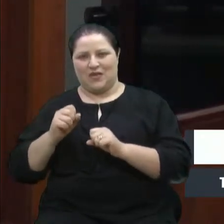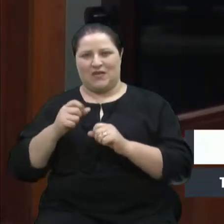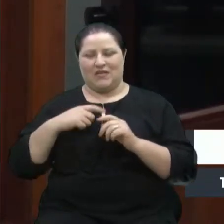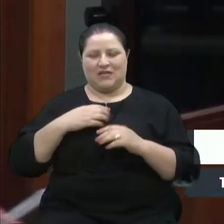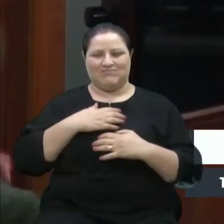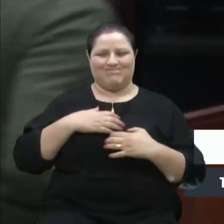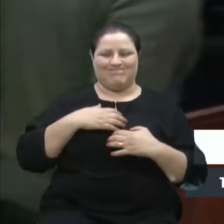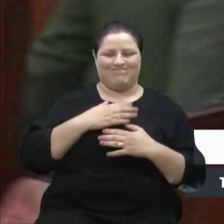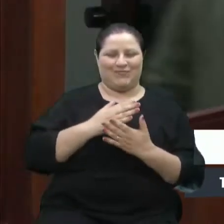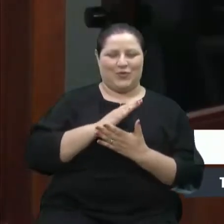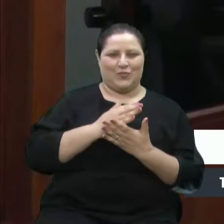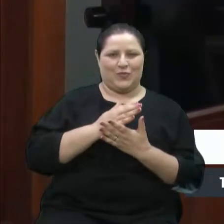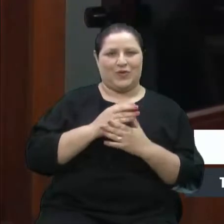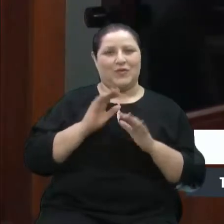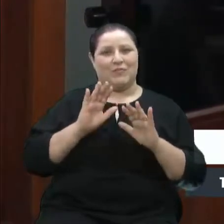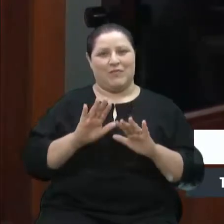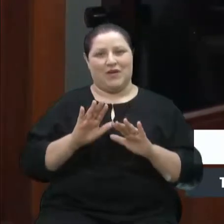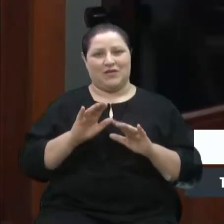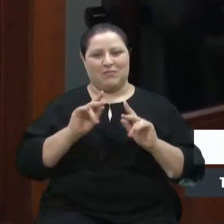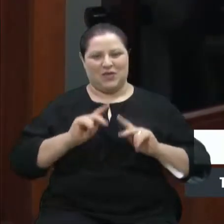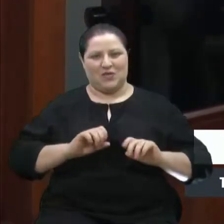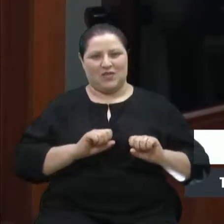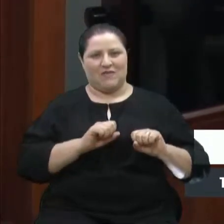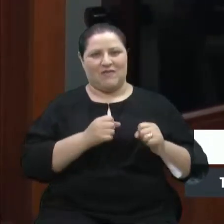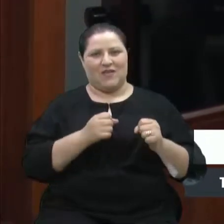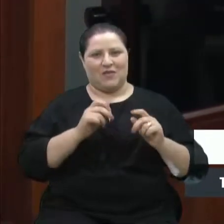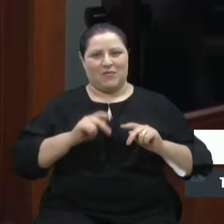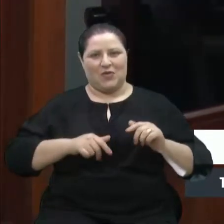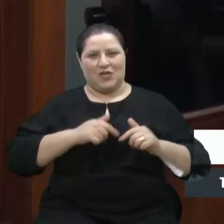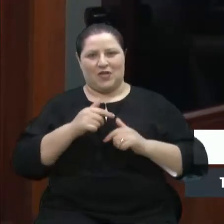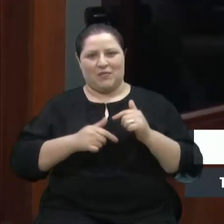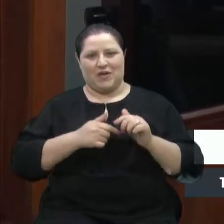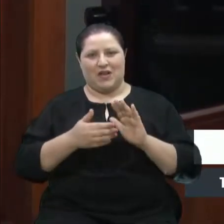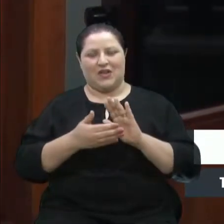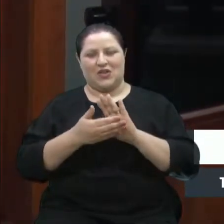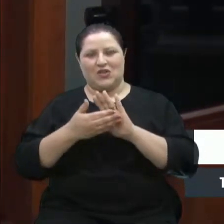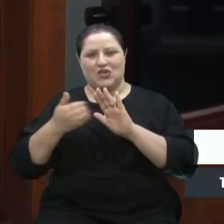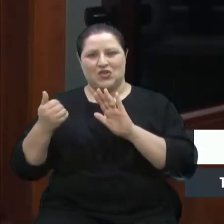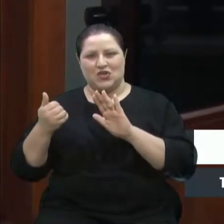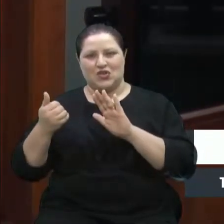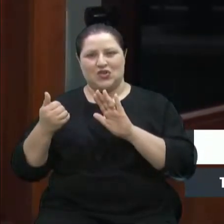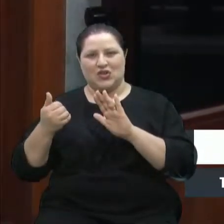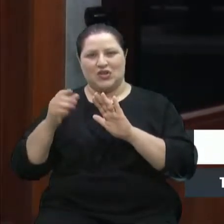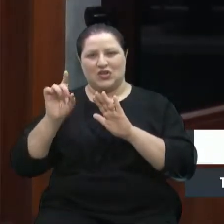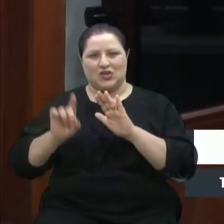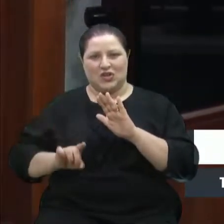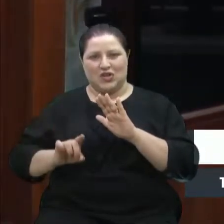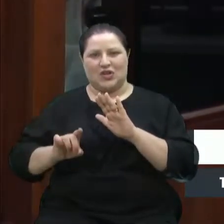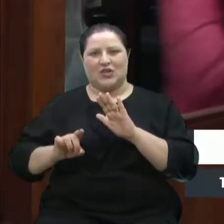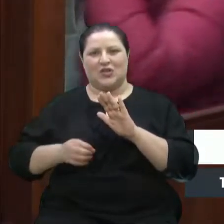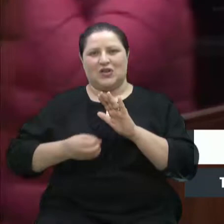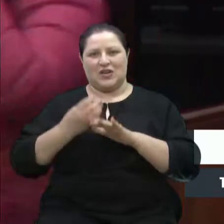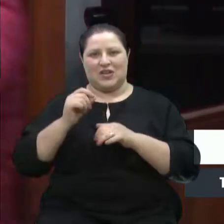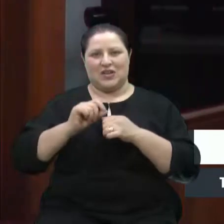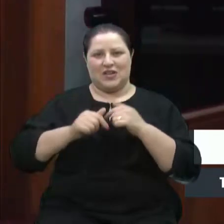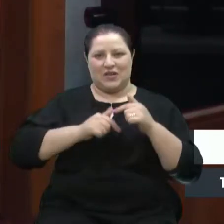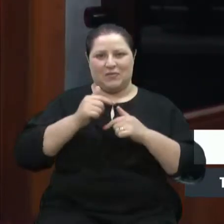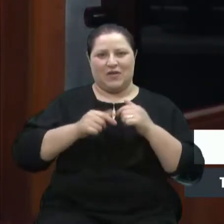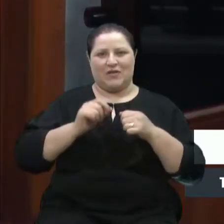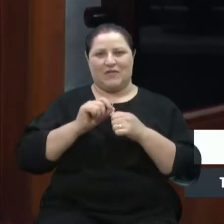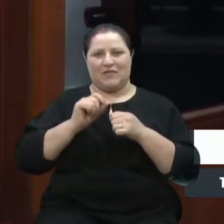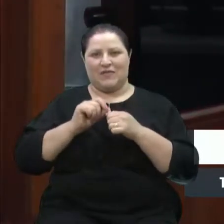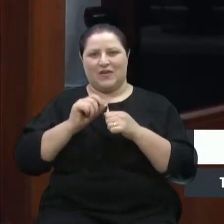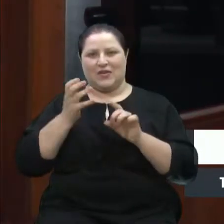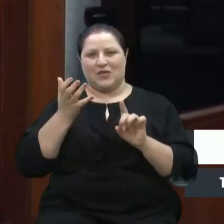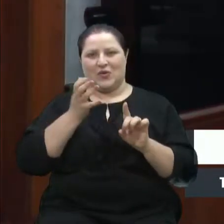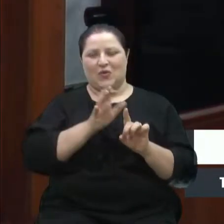Defensores de forma trabalhista que retirou os direitos e gerou empregos ataca o sindicato dos trabalhadores metalúrgicos de